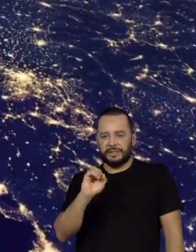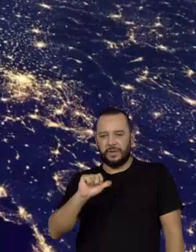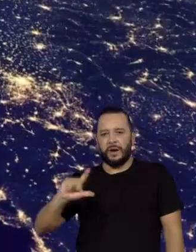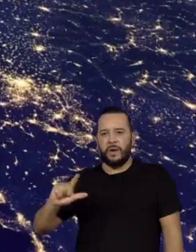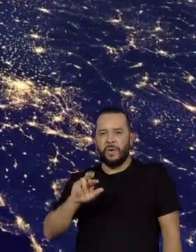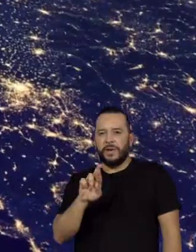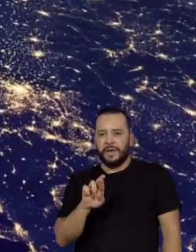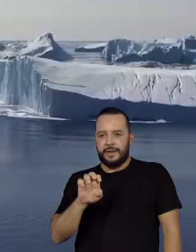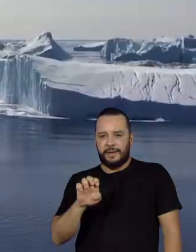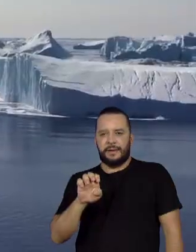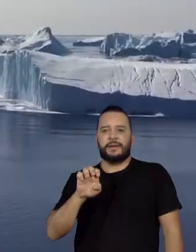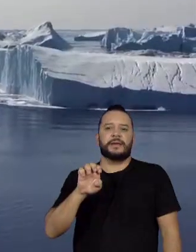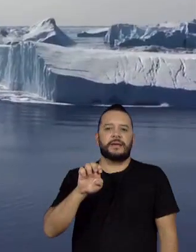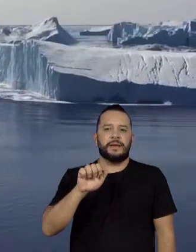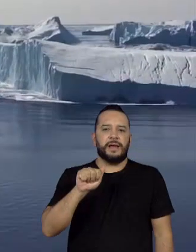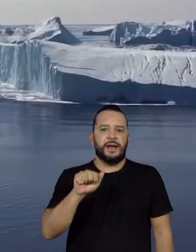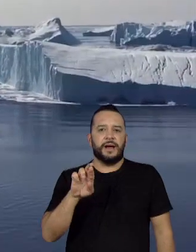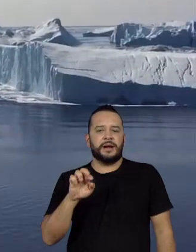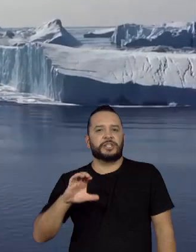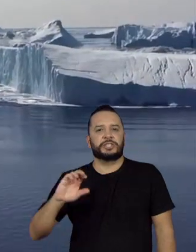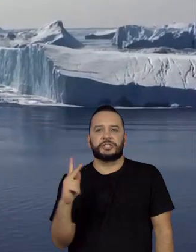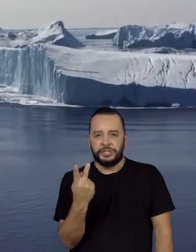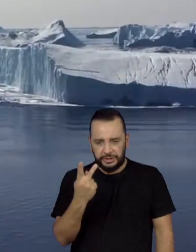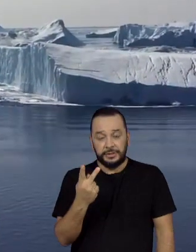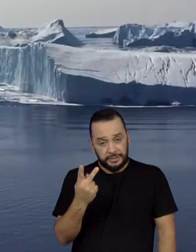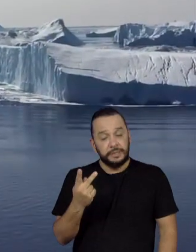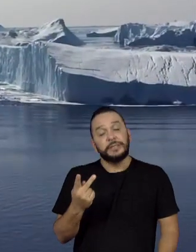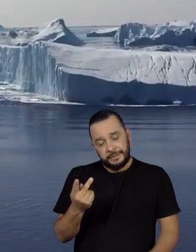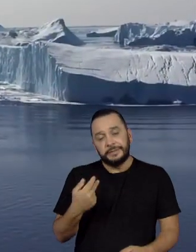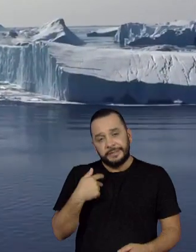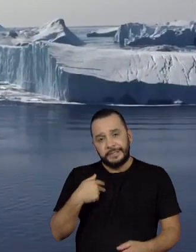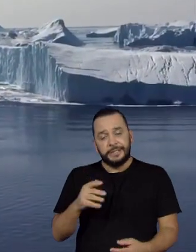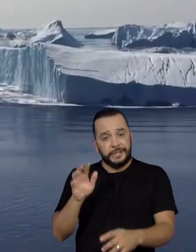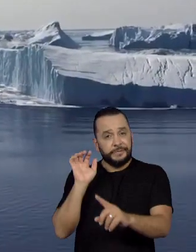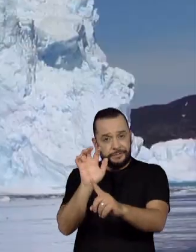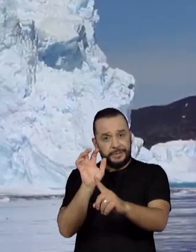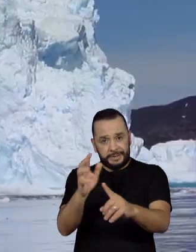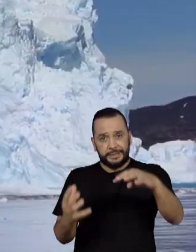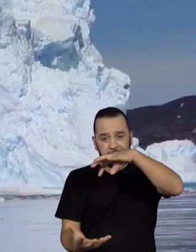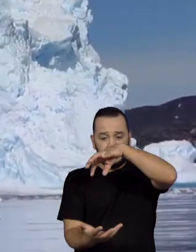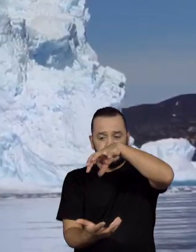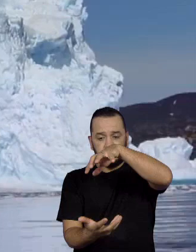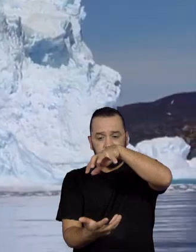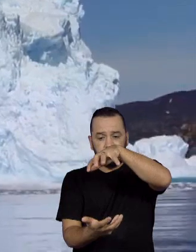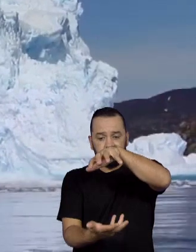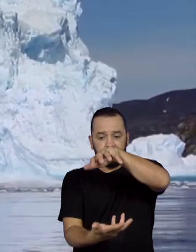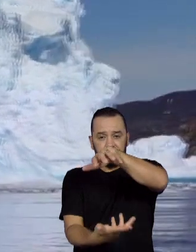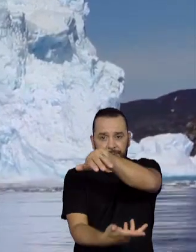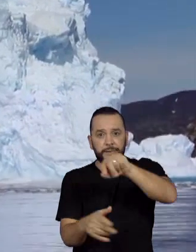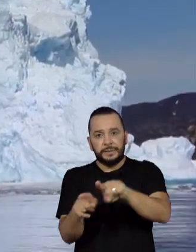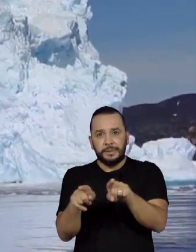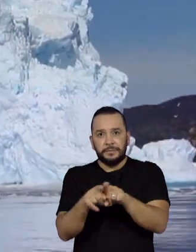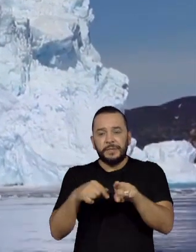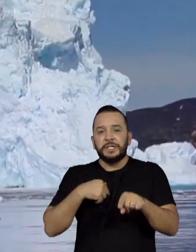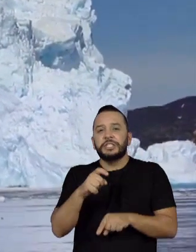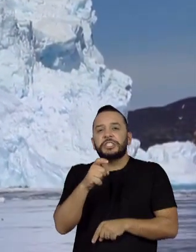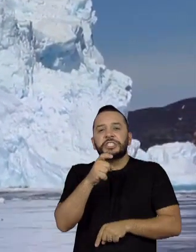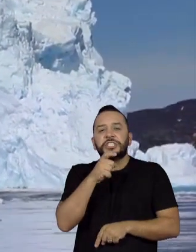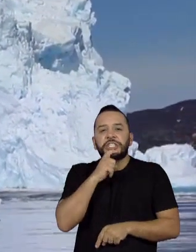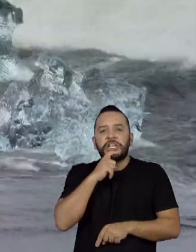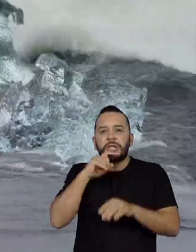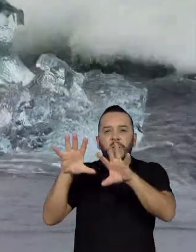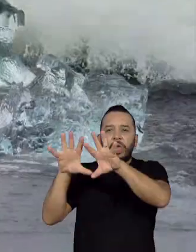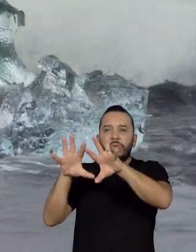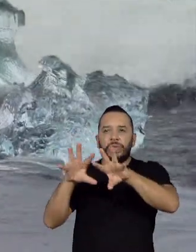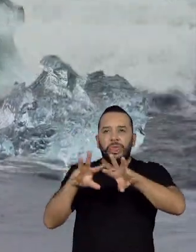natural é acelerado pelas ações humanas e está ligado ao derretimento das geleiras. A